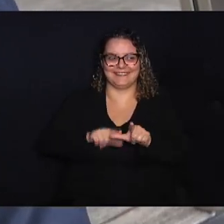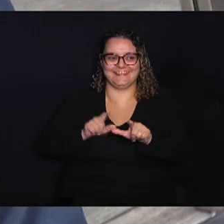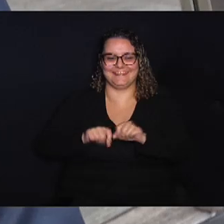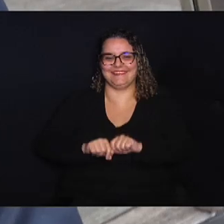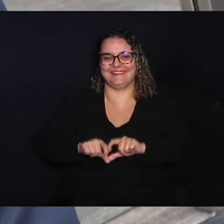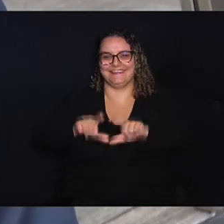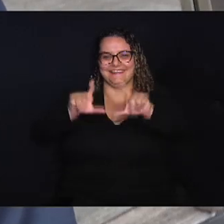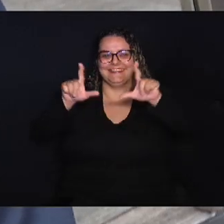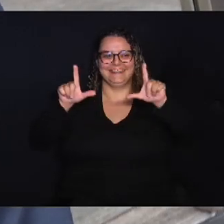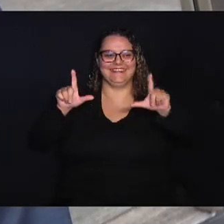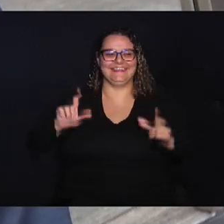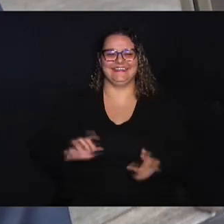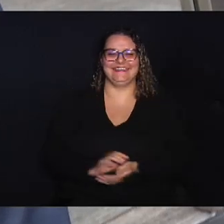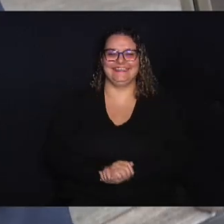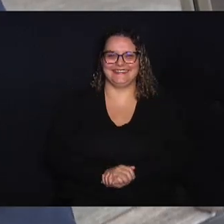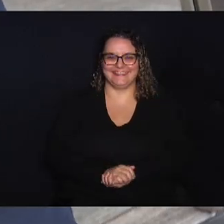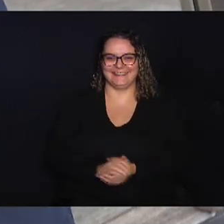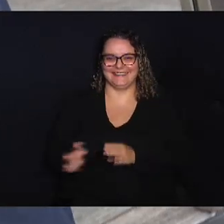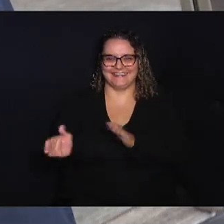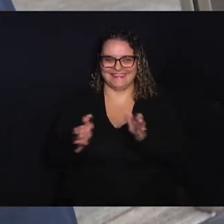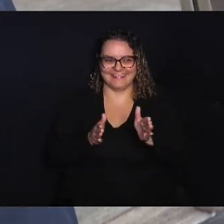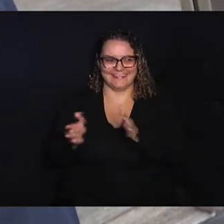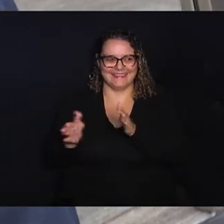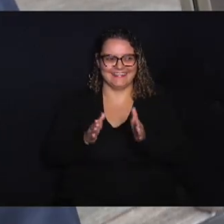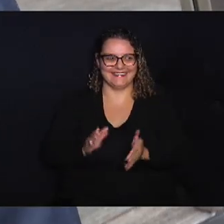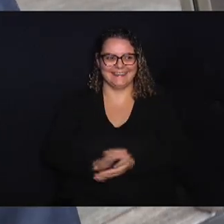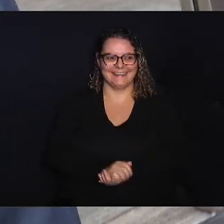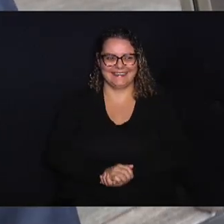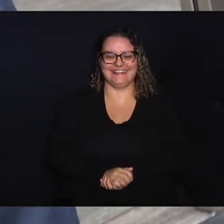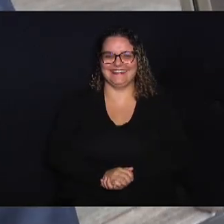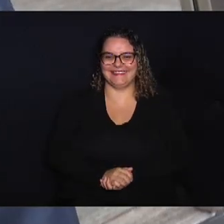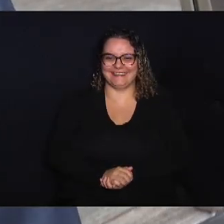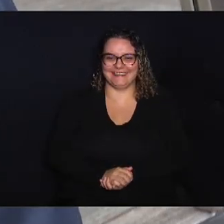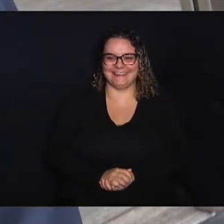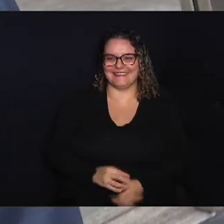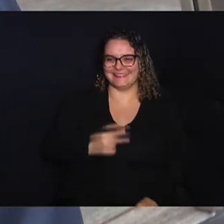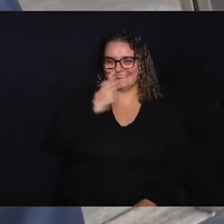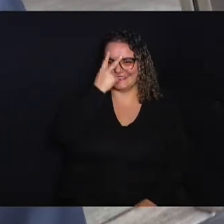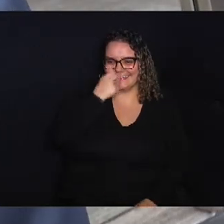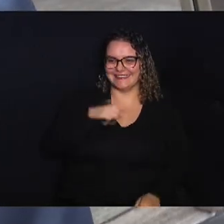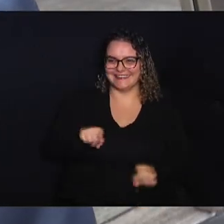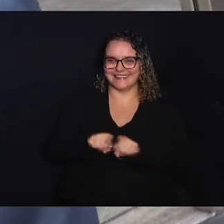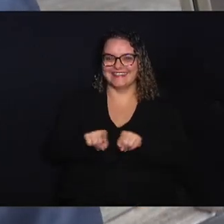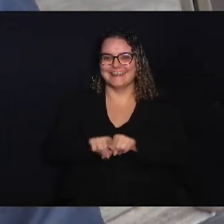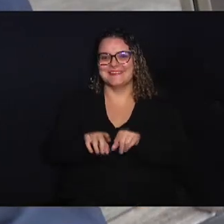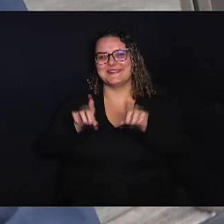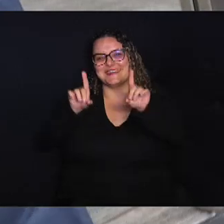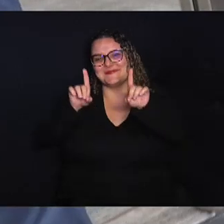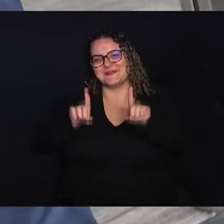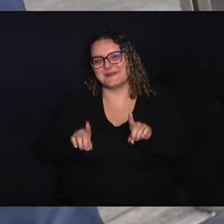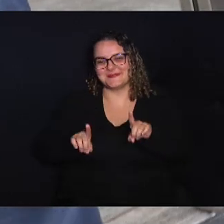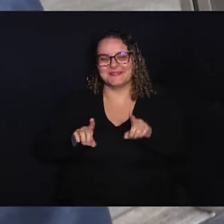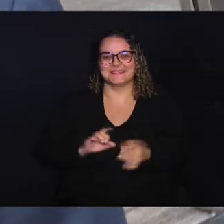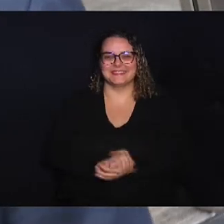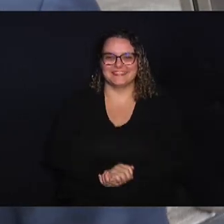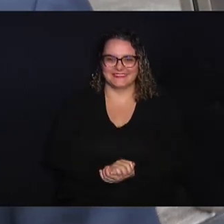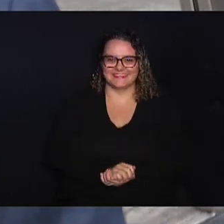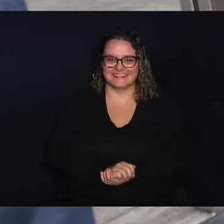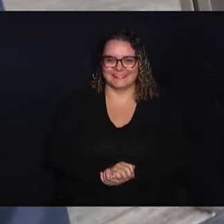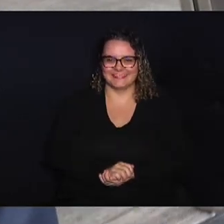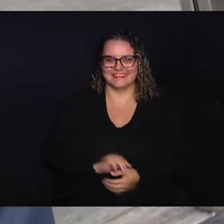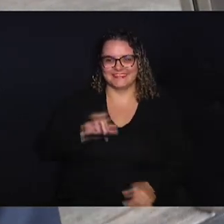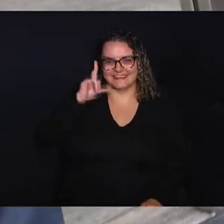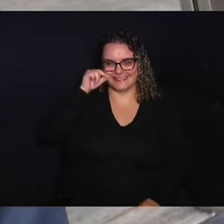ser acessível tanto ao cego quanto àquele que tenha um grau de deficiência maior. Consiga ler um pouco, mas com letras